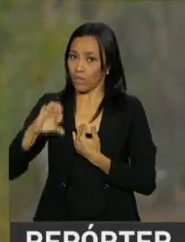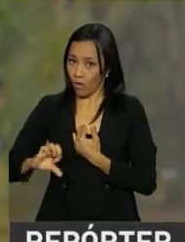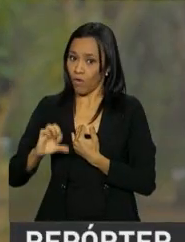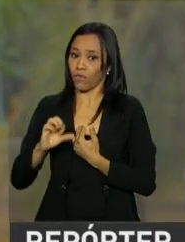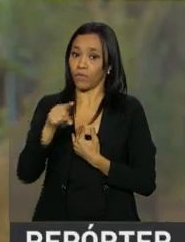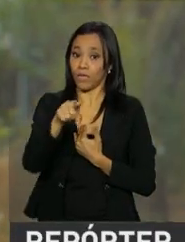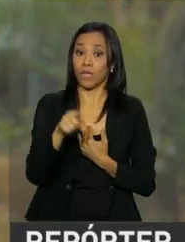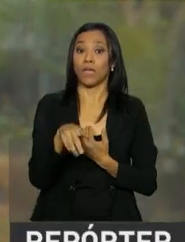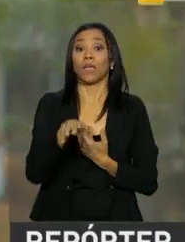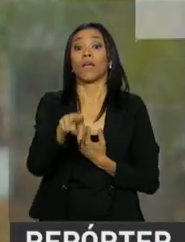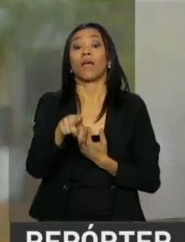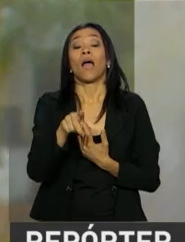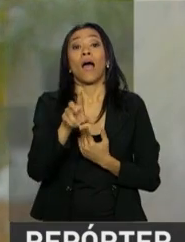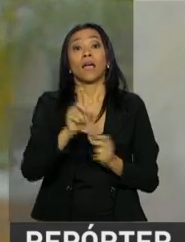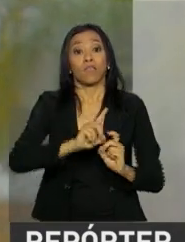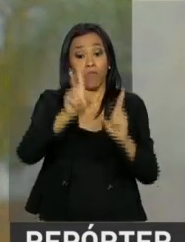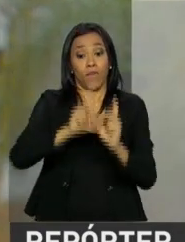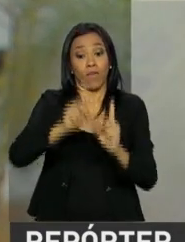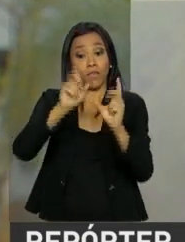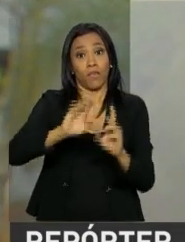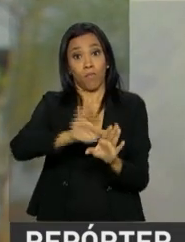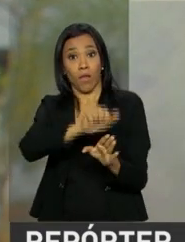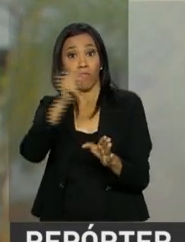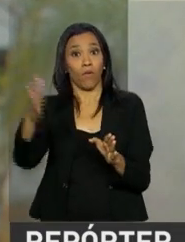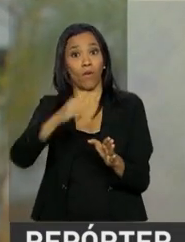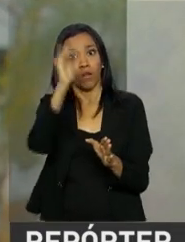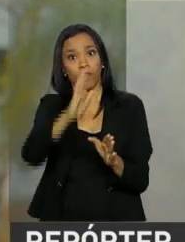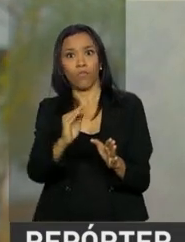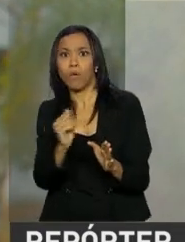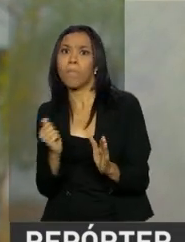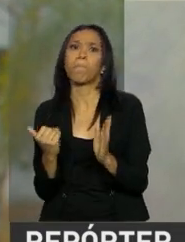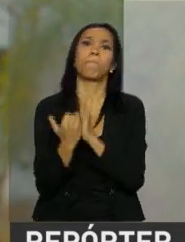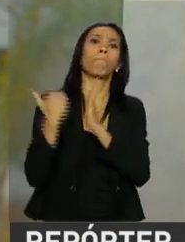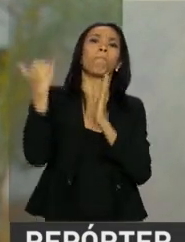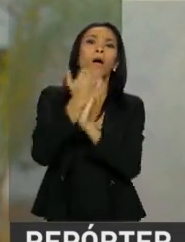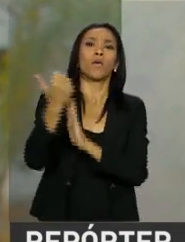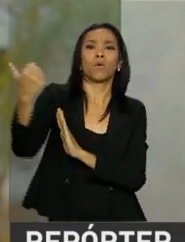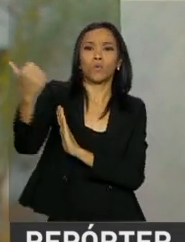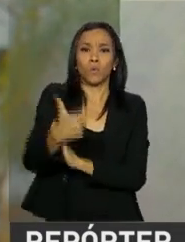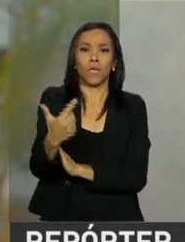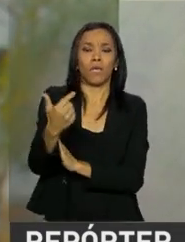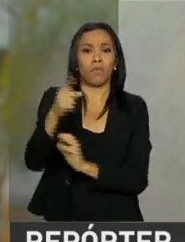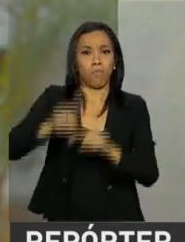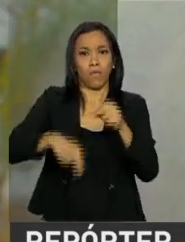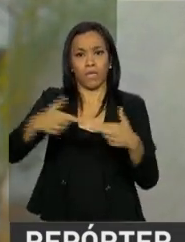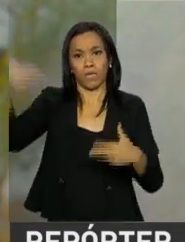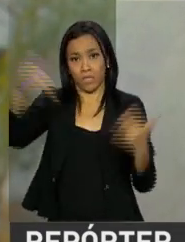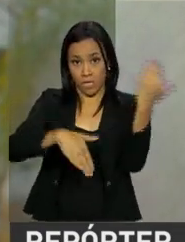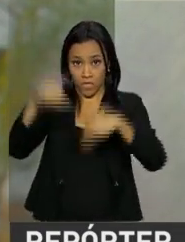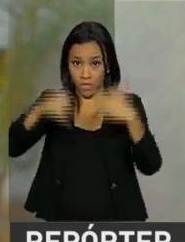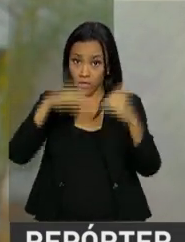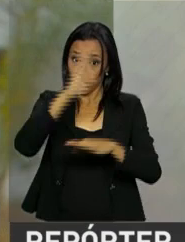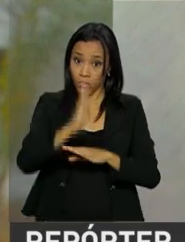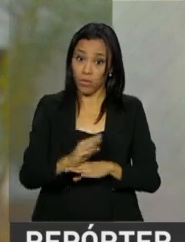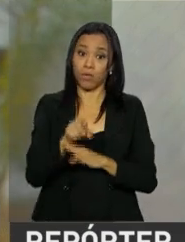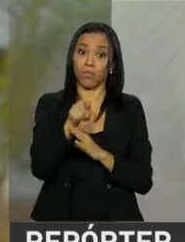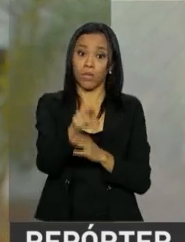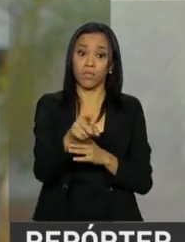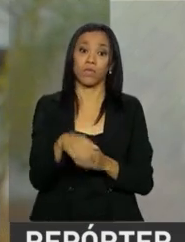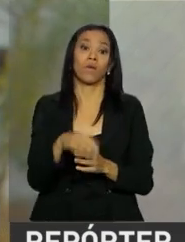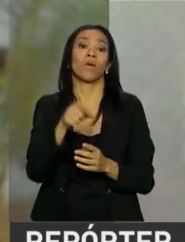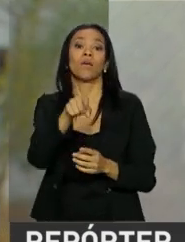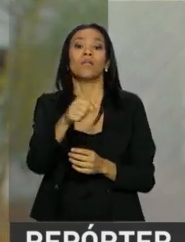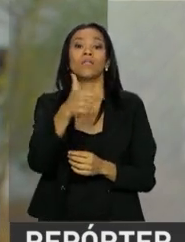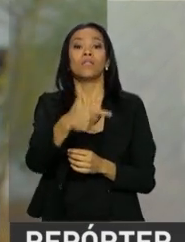exportações superaram as importações e a balança comercial brasileira registrou um superávit recorde de mais de US$ 32 bilhões